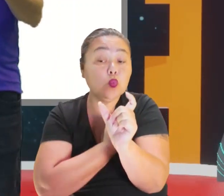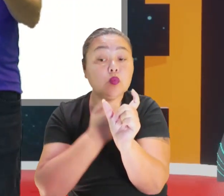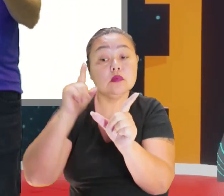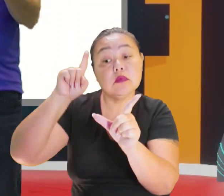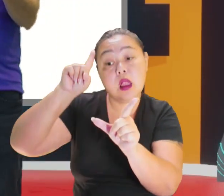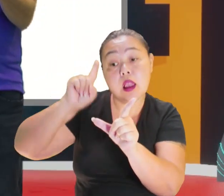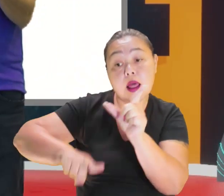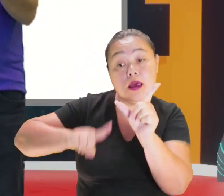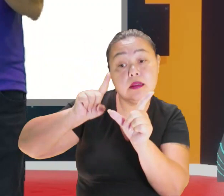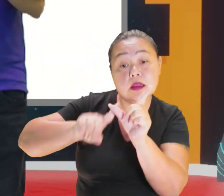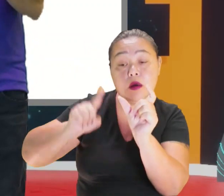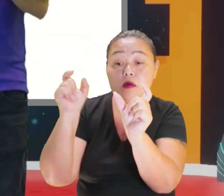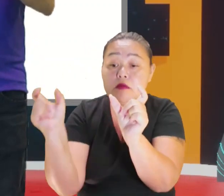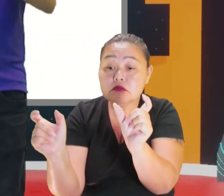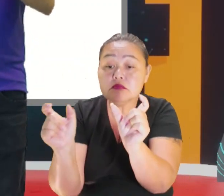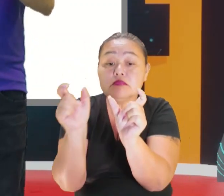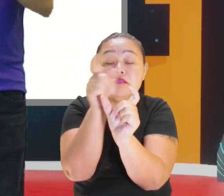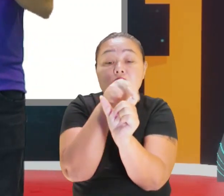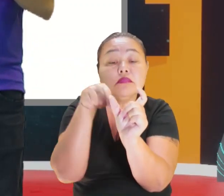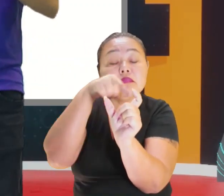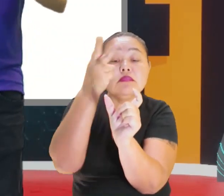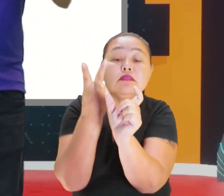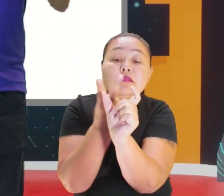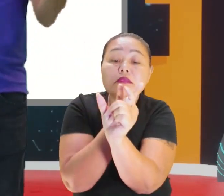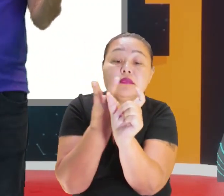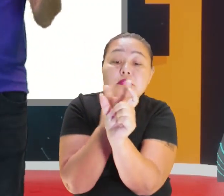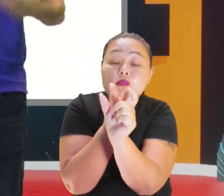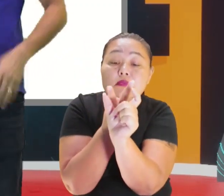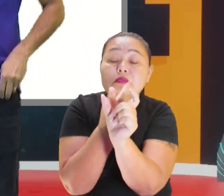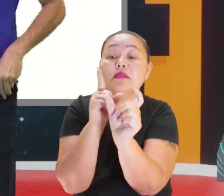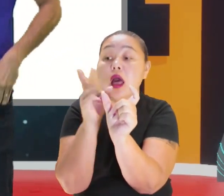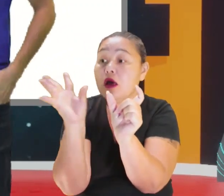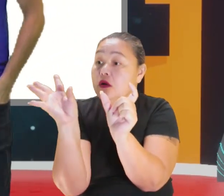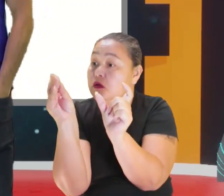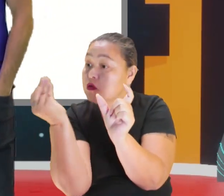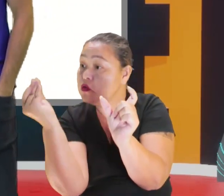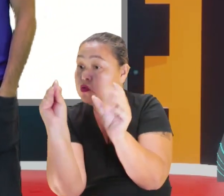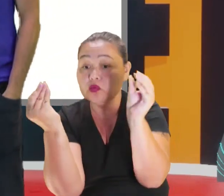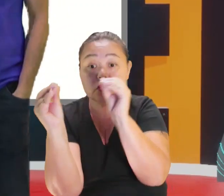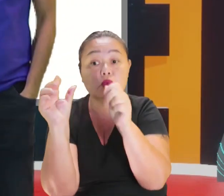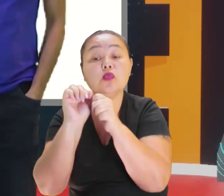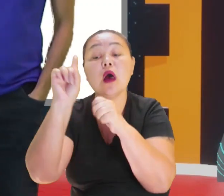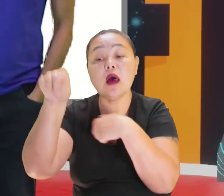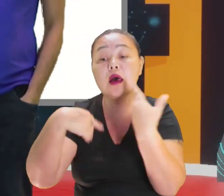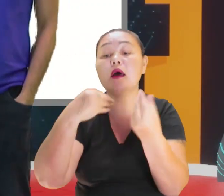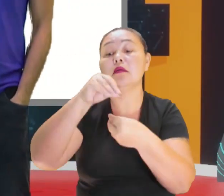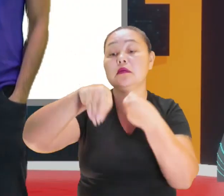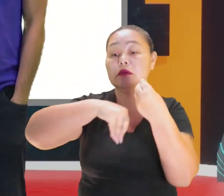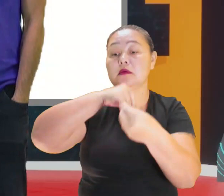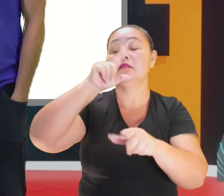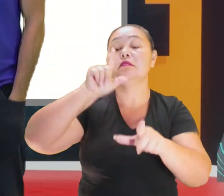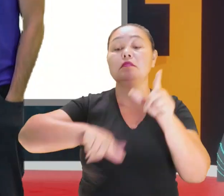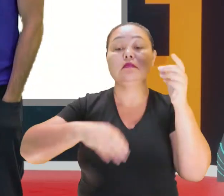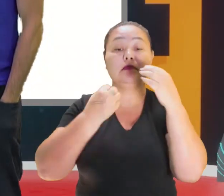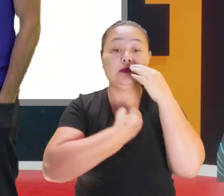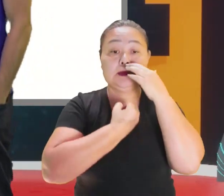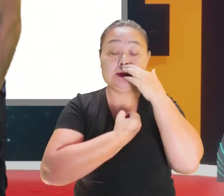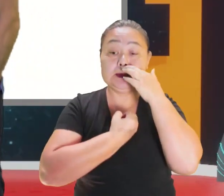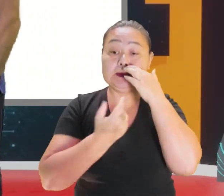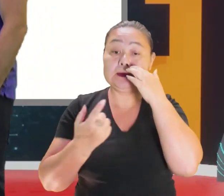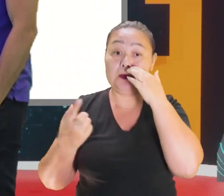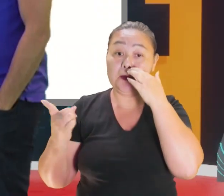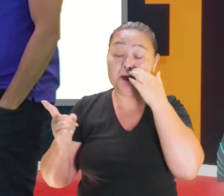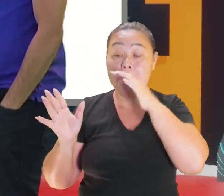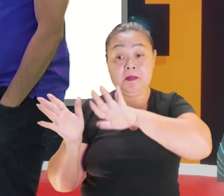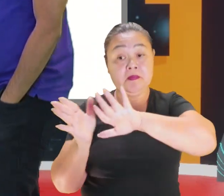termo algébrico. Quando eu junto termos algébricos, eu tenho uma expressão algébrica. E aí, a gente está falando ali, né, de